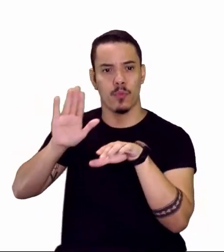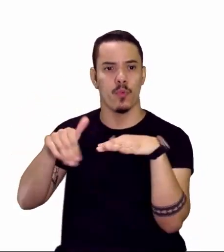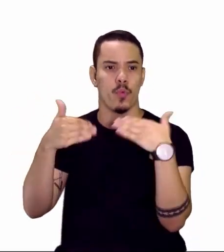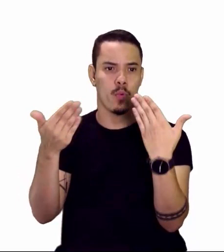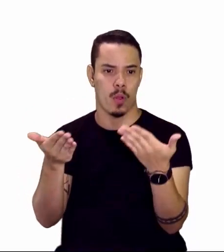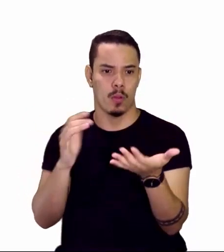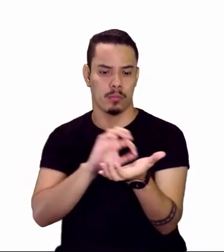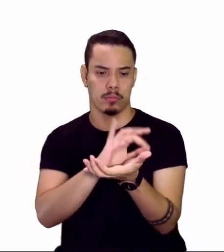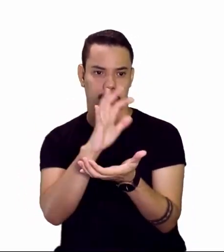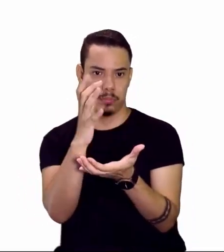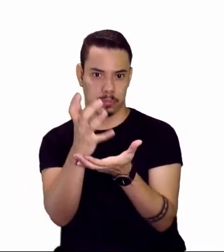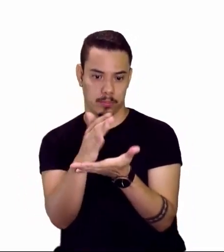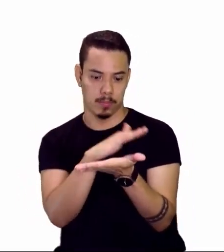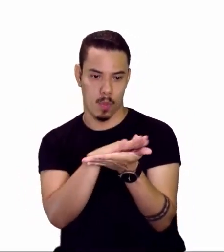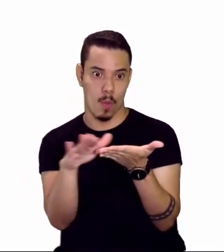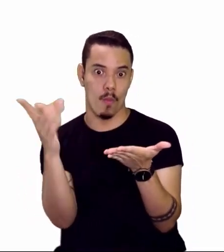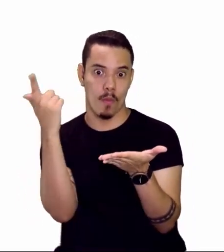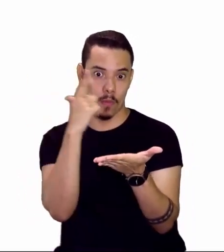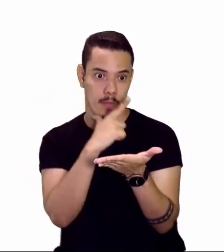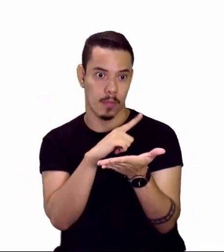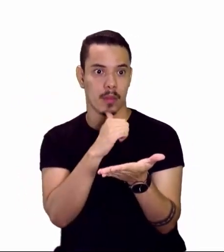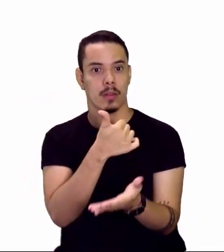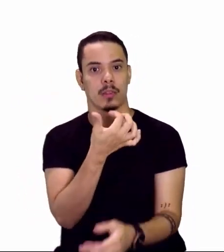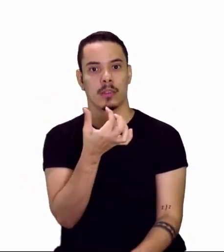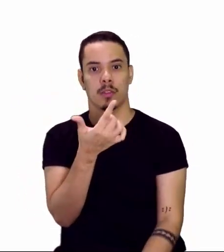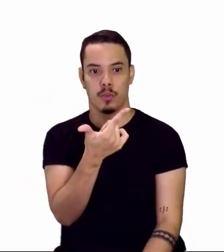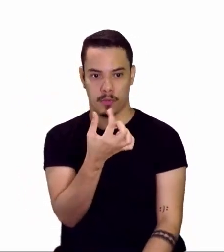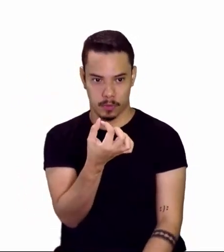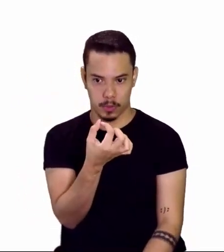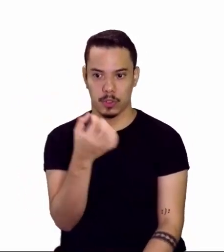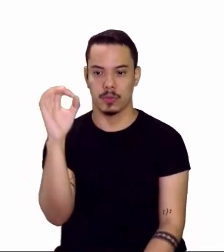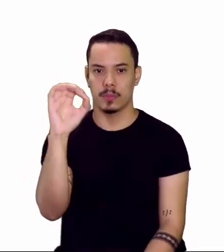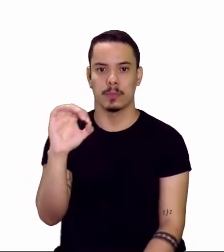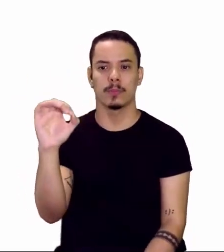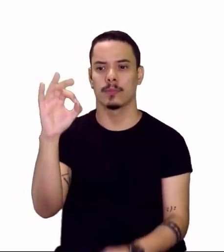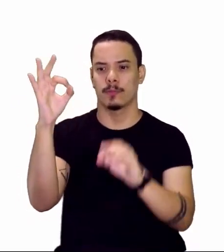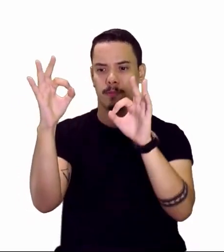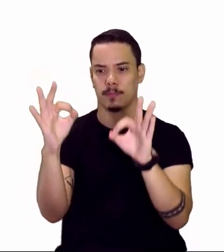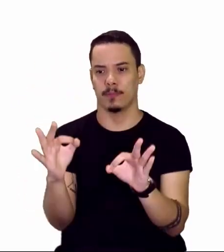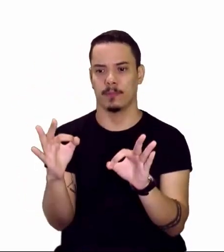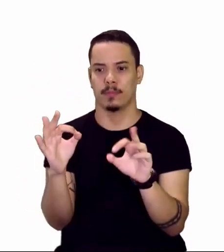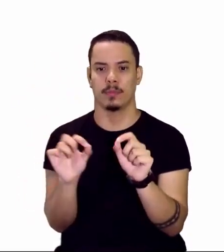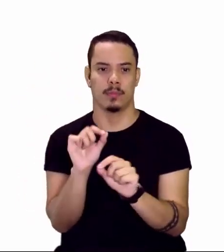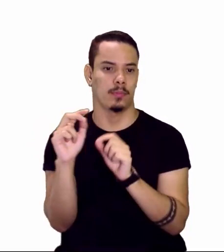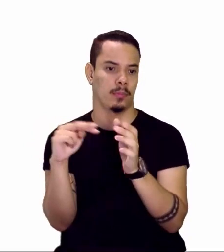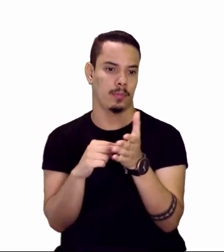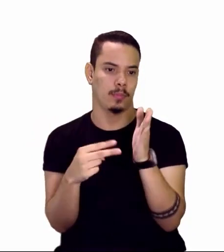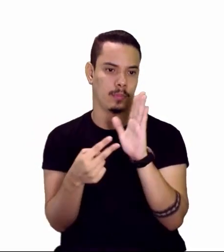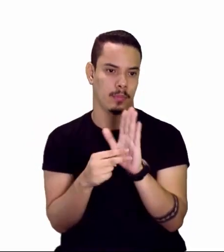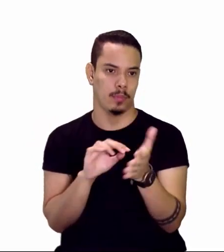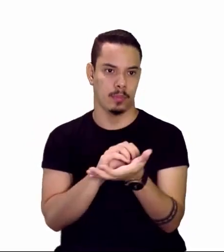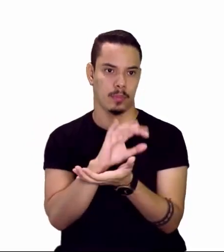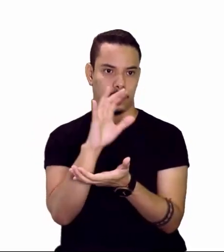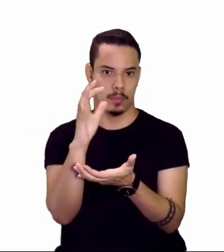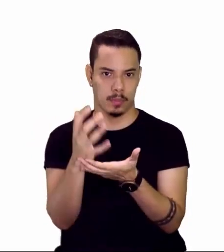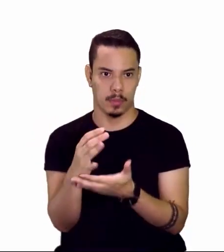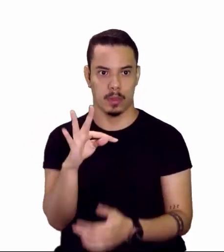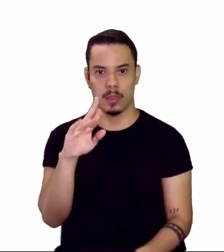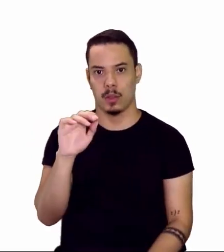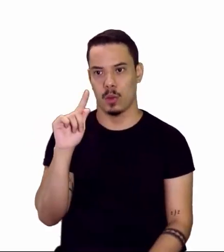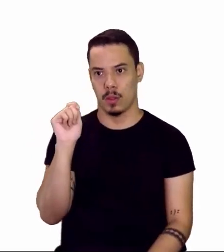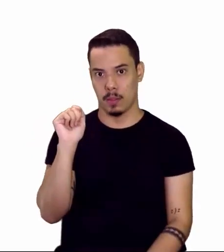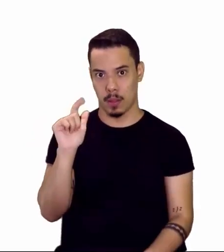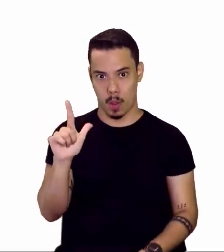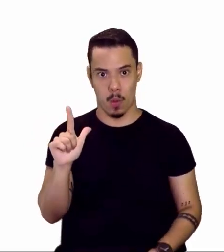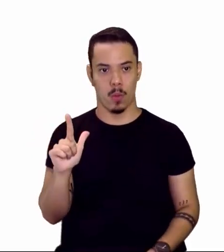geometria trigonal plana. 120 graus é exatamente a geometria da trigonal. Então,